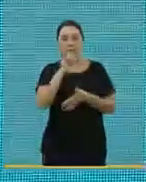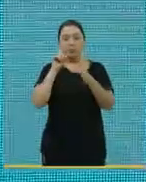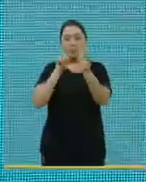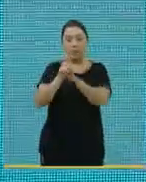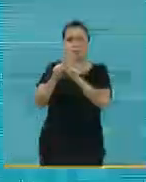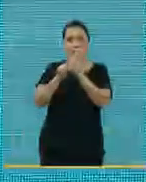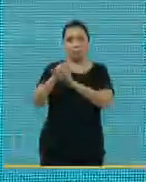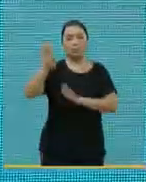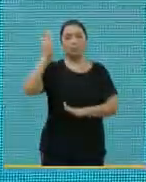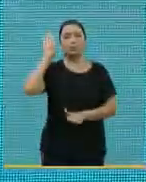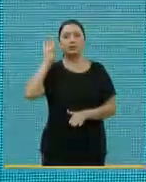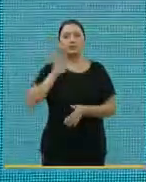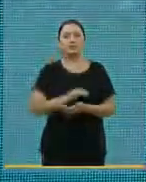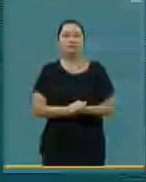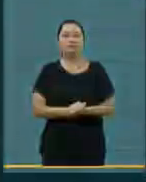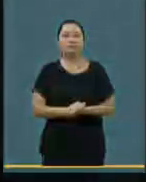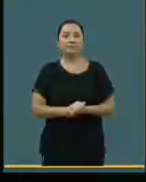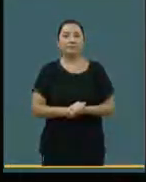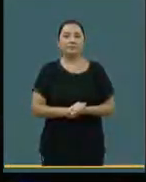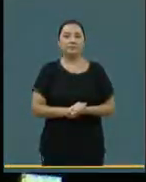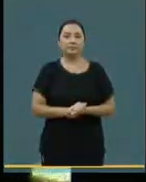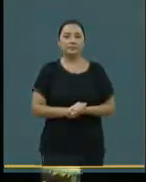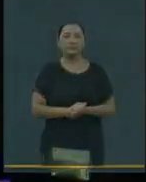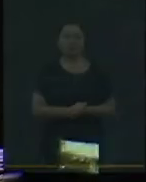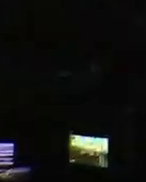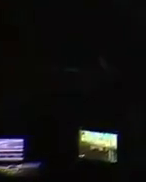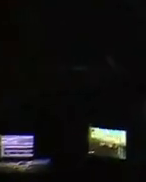perguntas para os candidatos até já